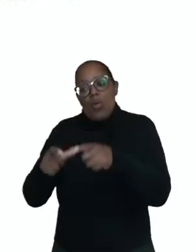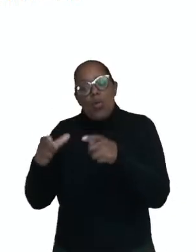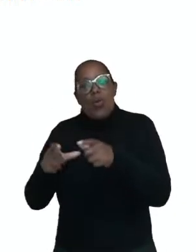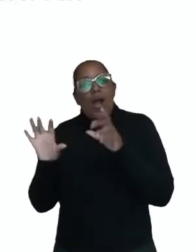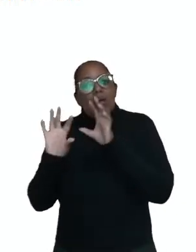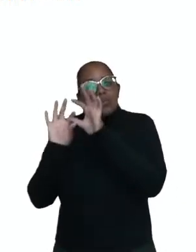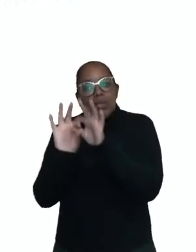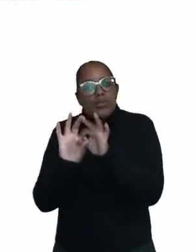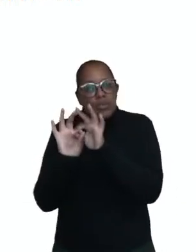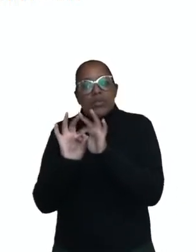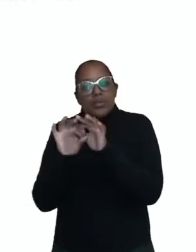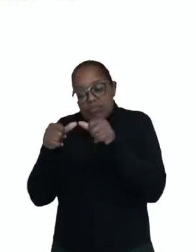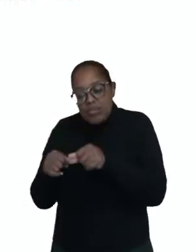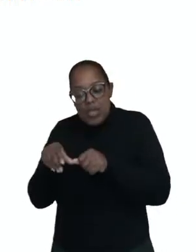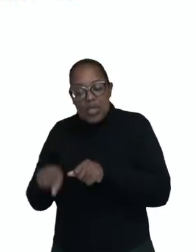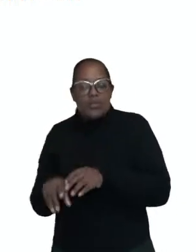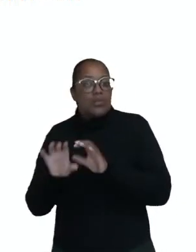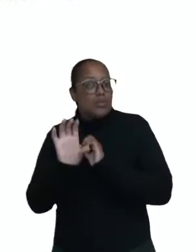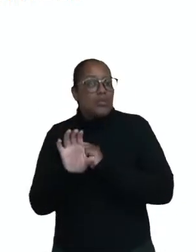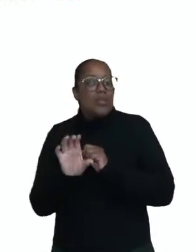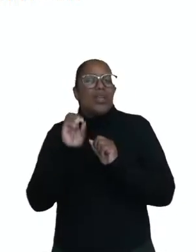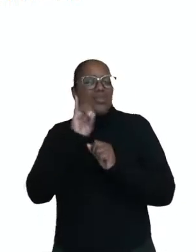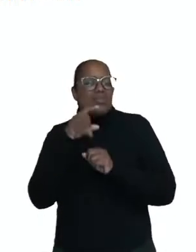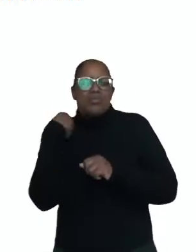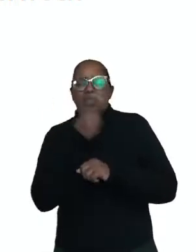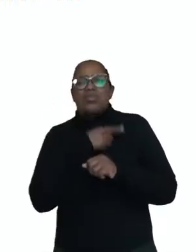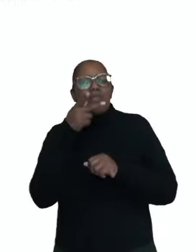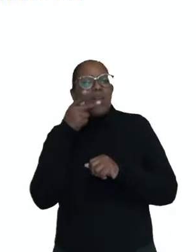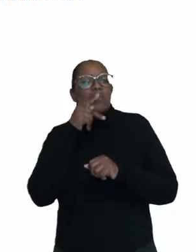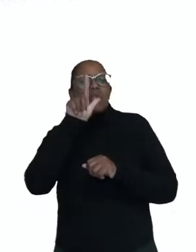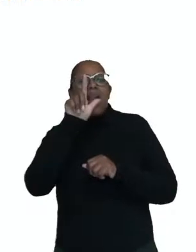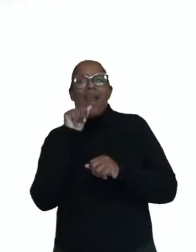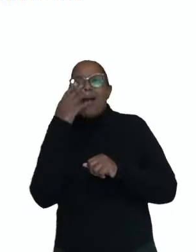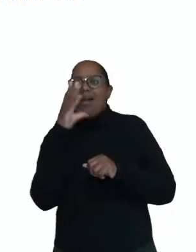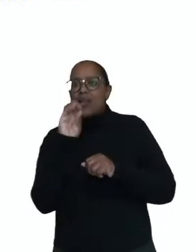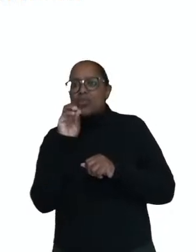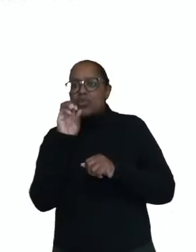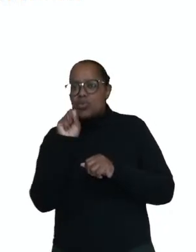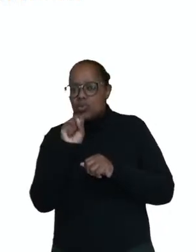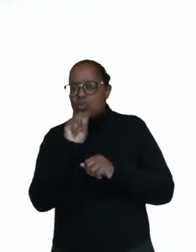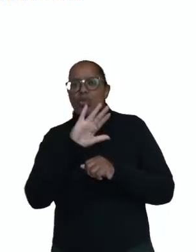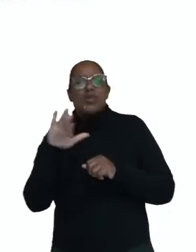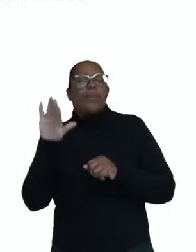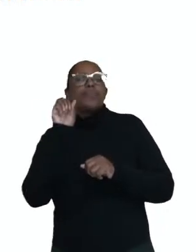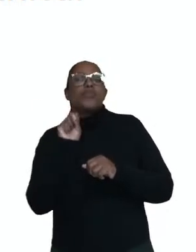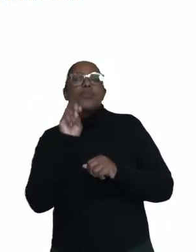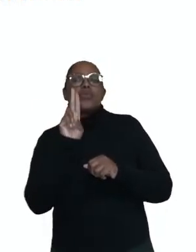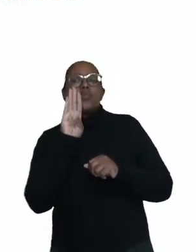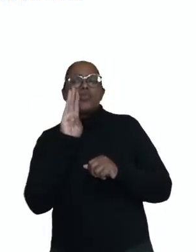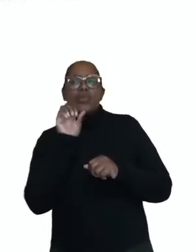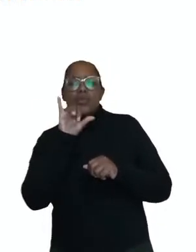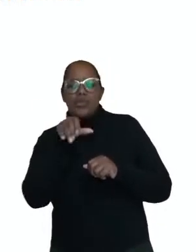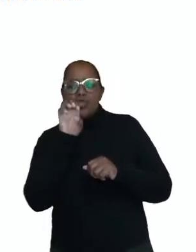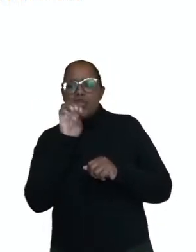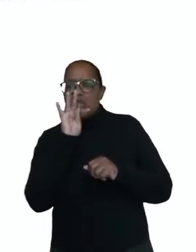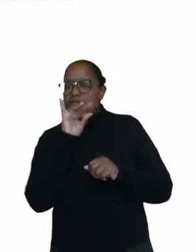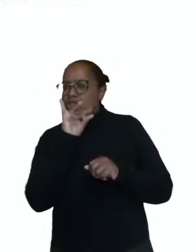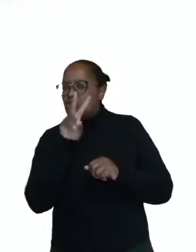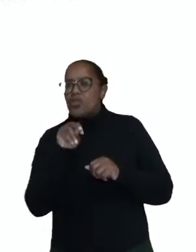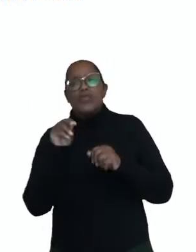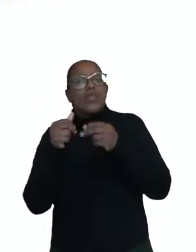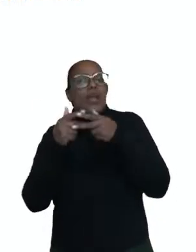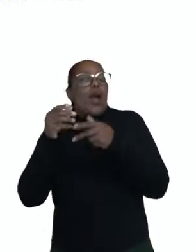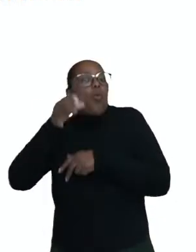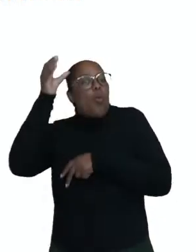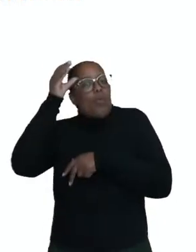ou subjetivos. Quando falamos de laços subjetivos, identificamos simplesmente a consciência de pertencimento.